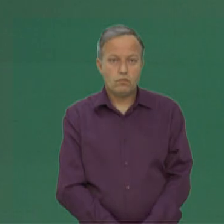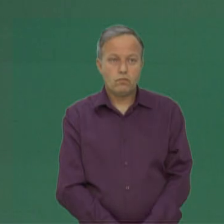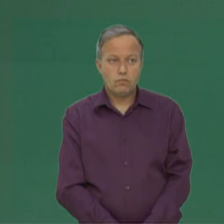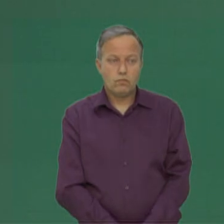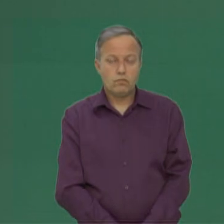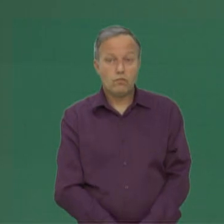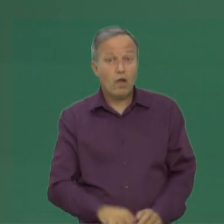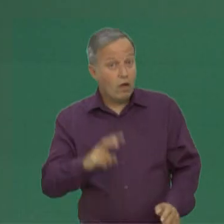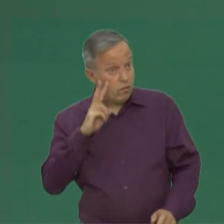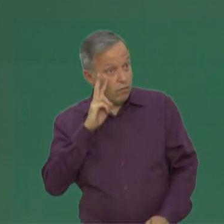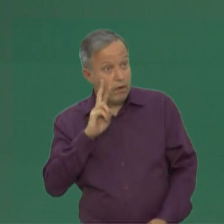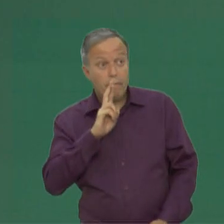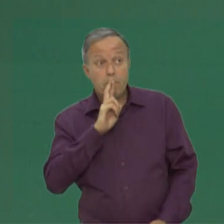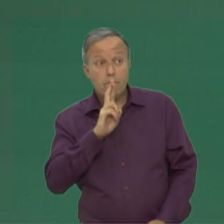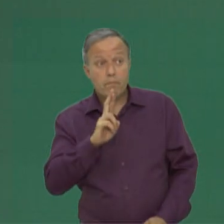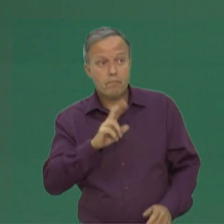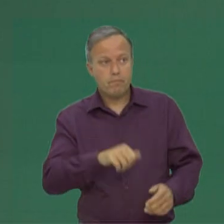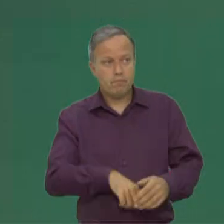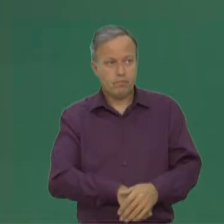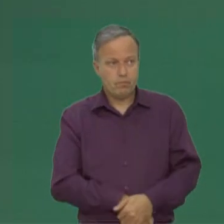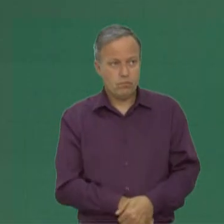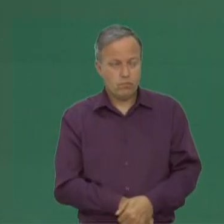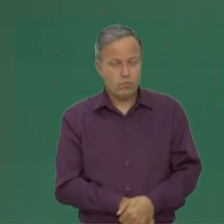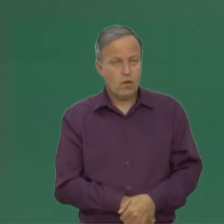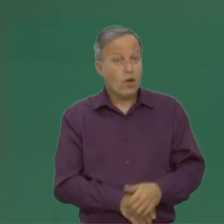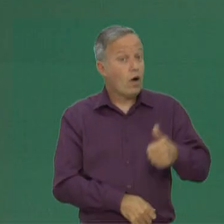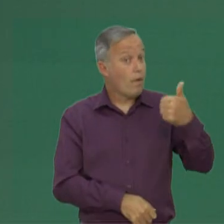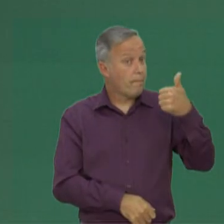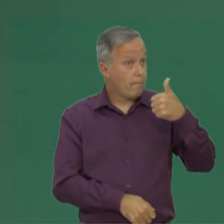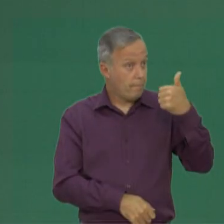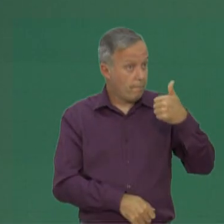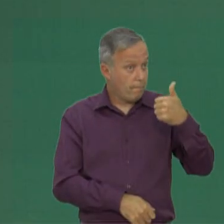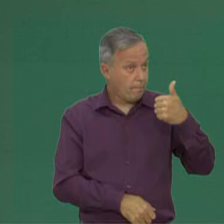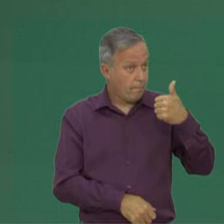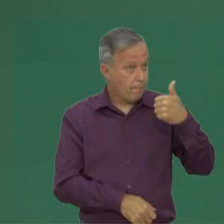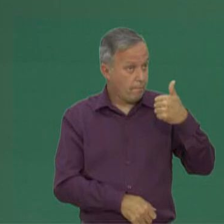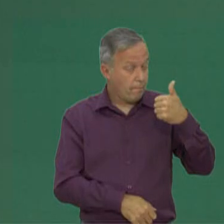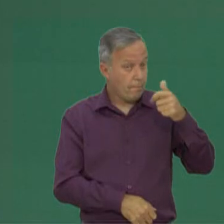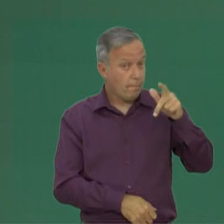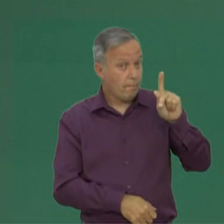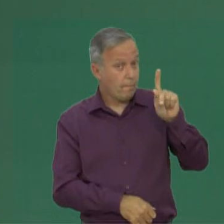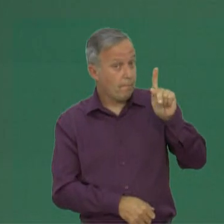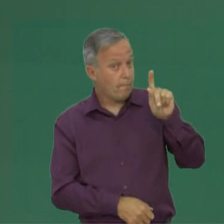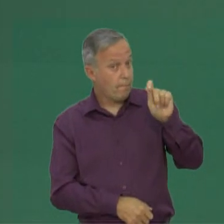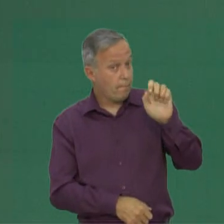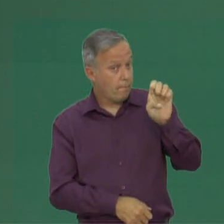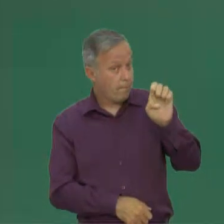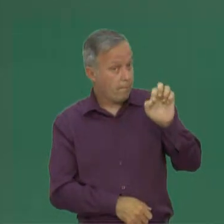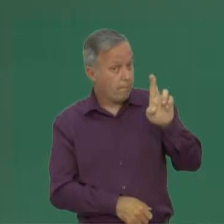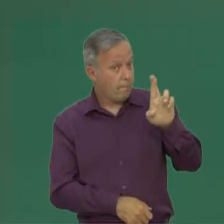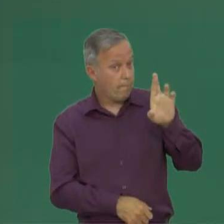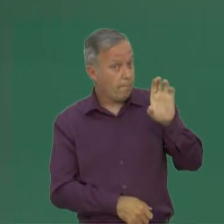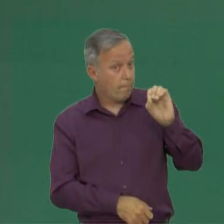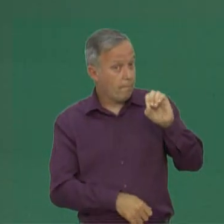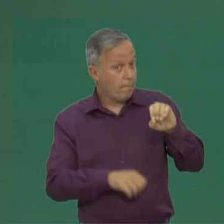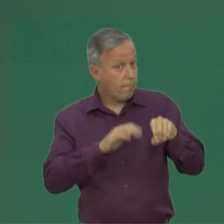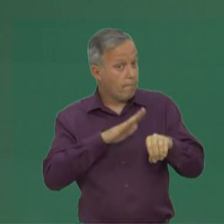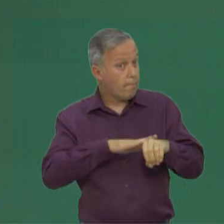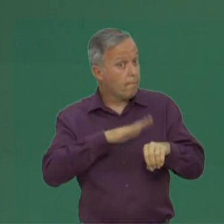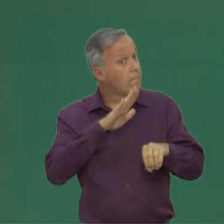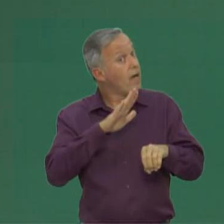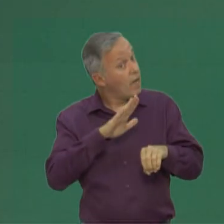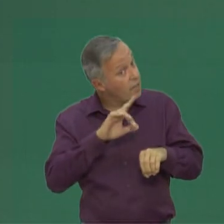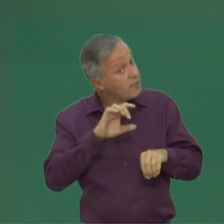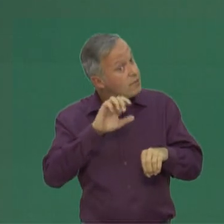Vamos lá, pessoal. Respondendo. La conjunción pero, ou seja, mas,